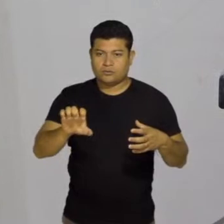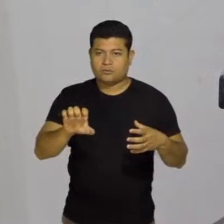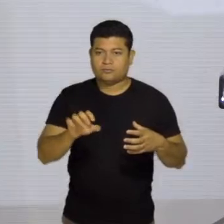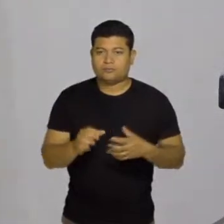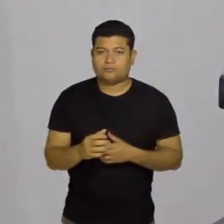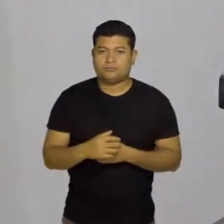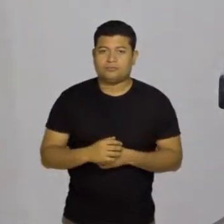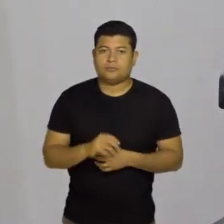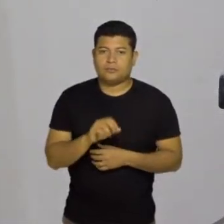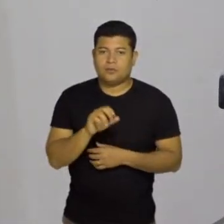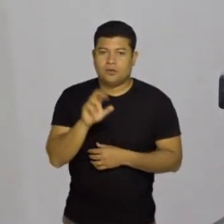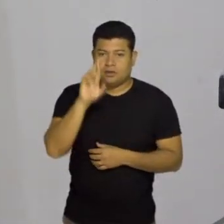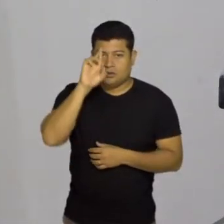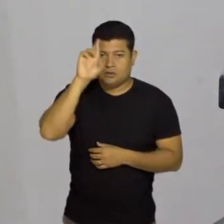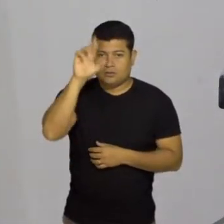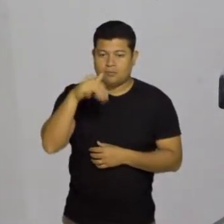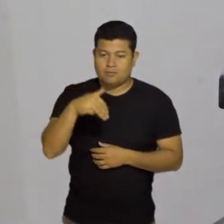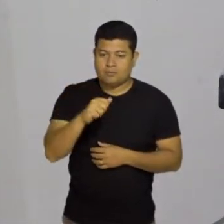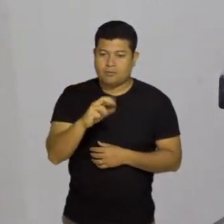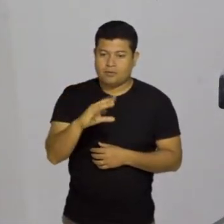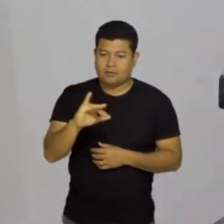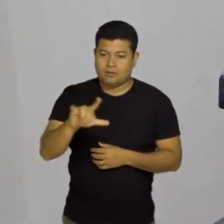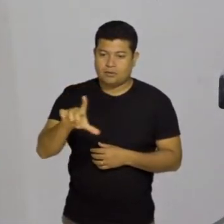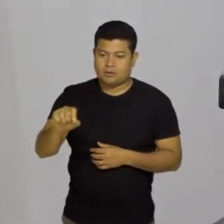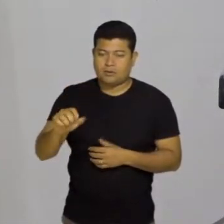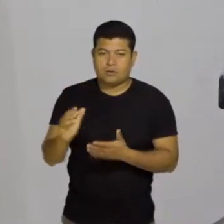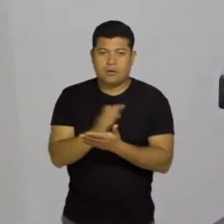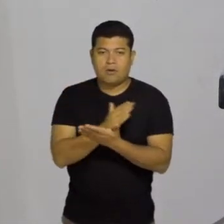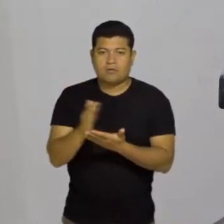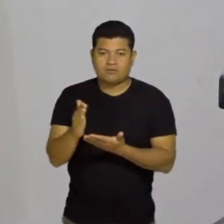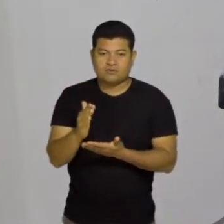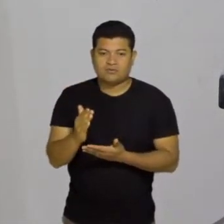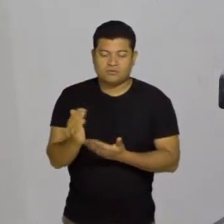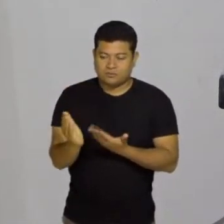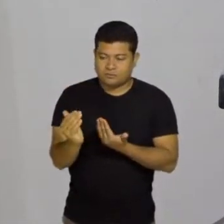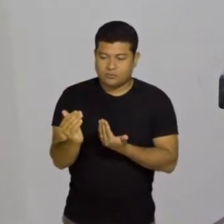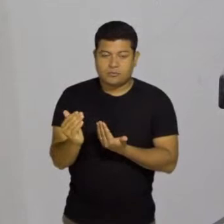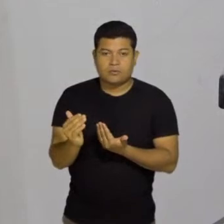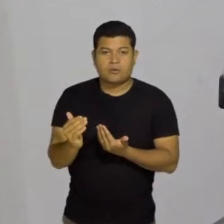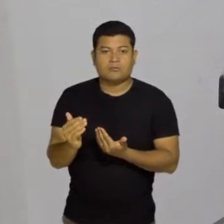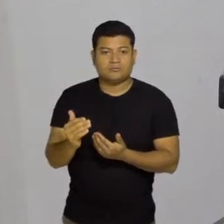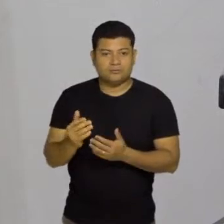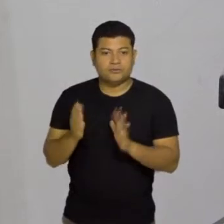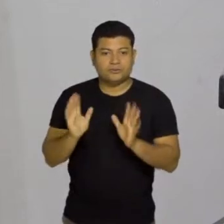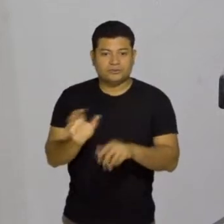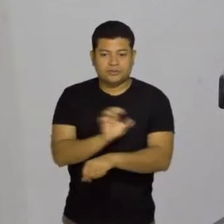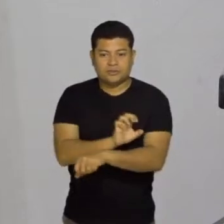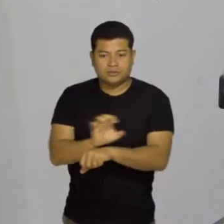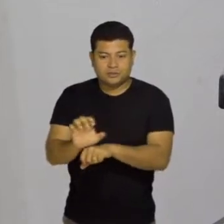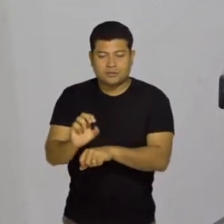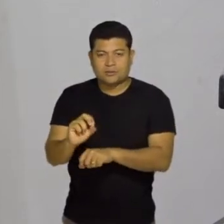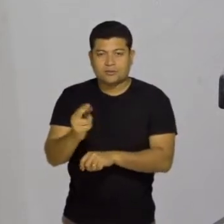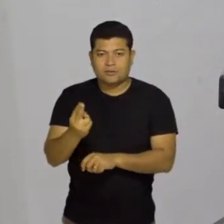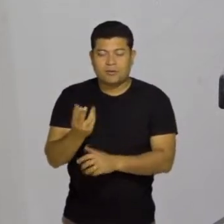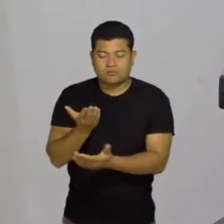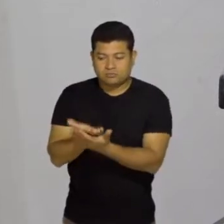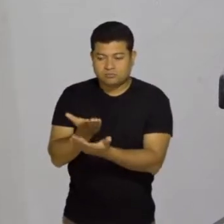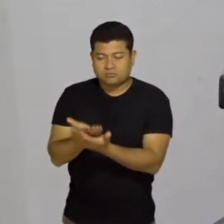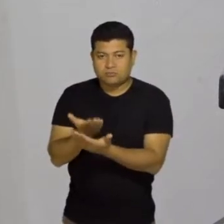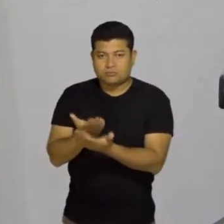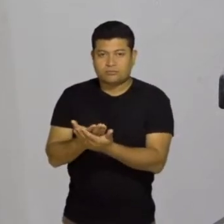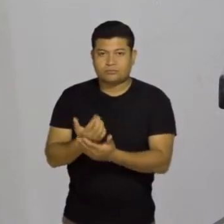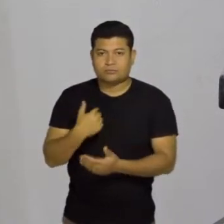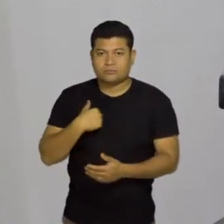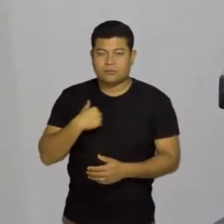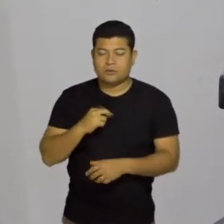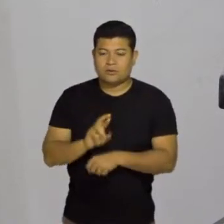Marcelo, alguns jovens aprendizes e estagiários. Inicialmente, em nome do Conselho de Administração do